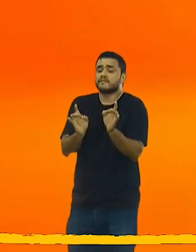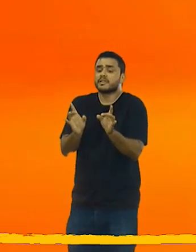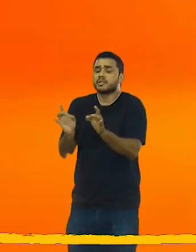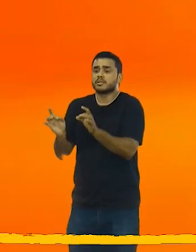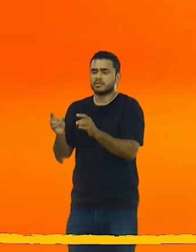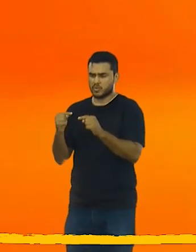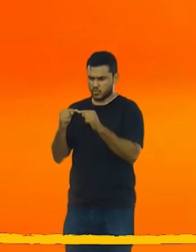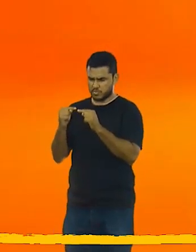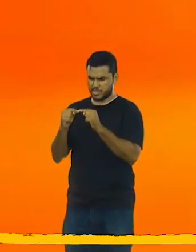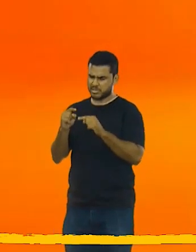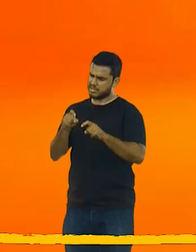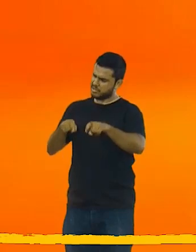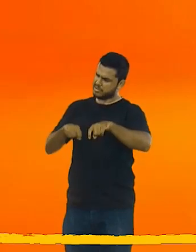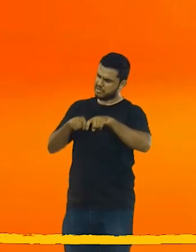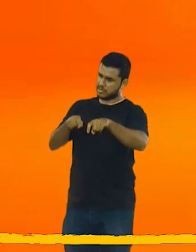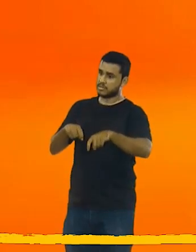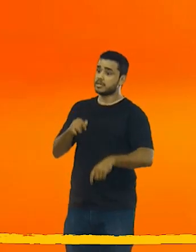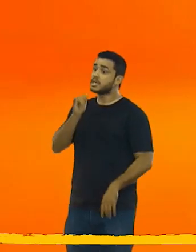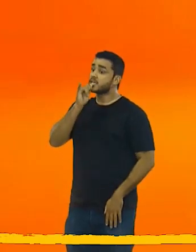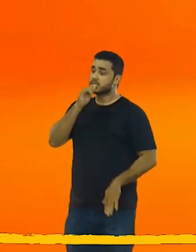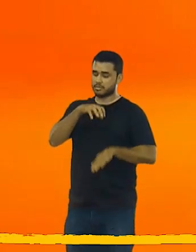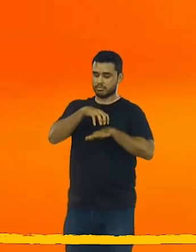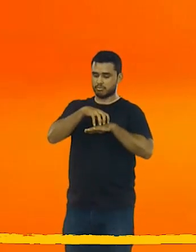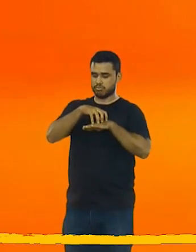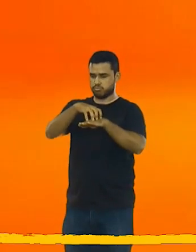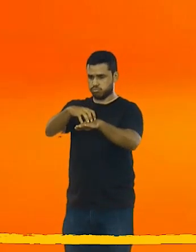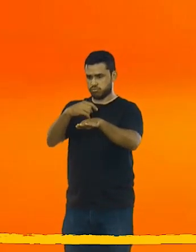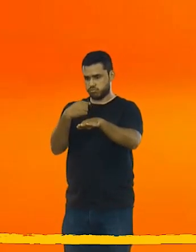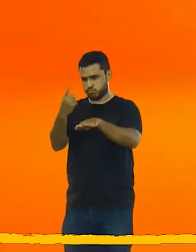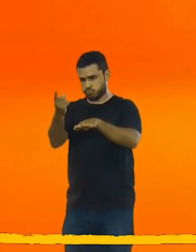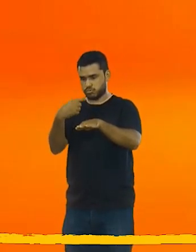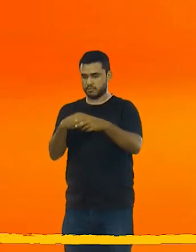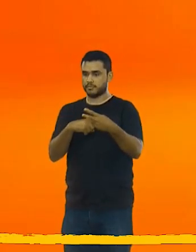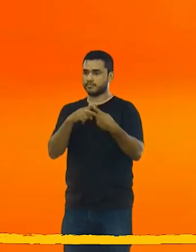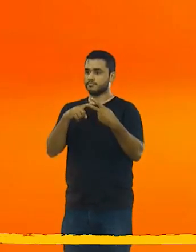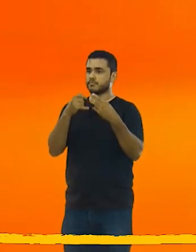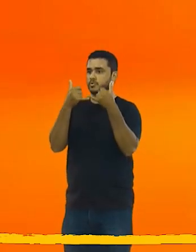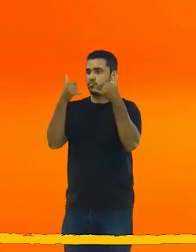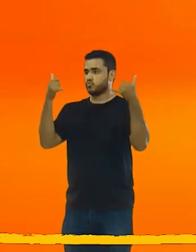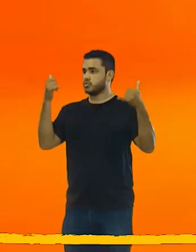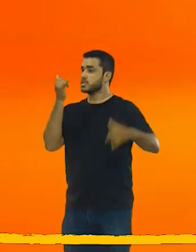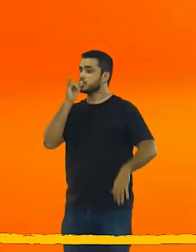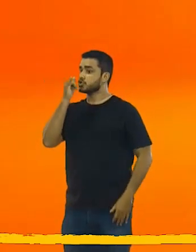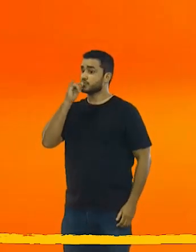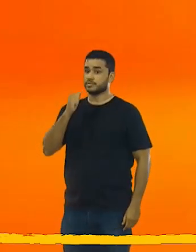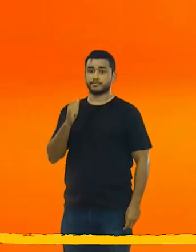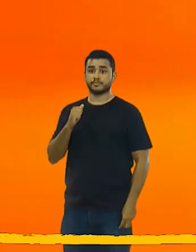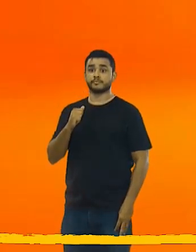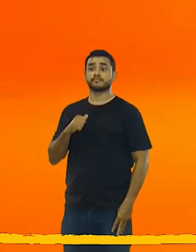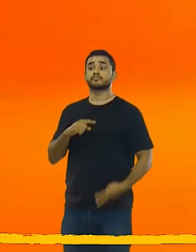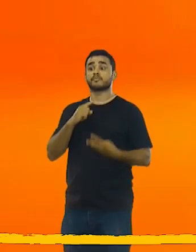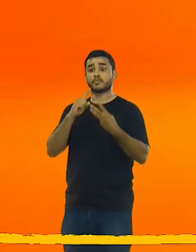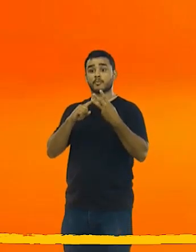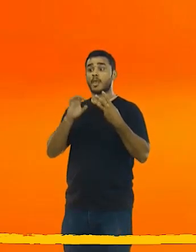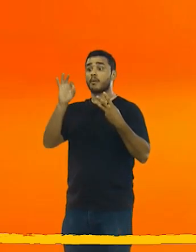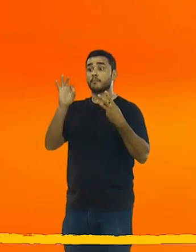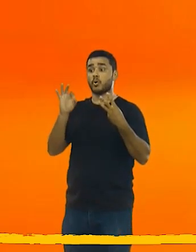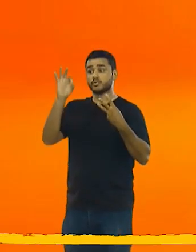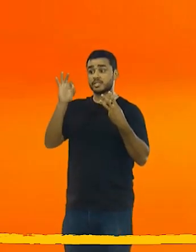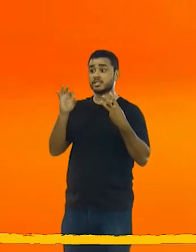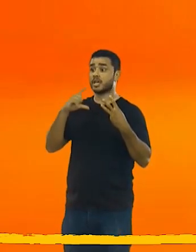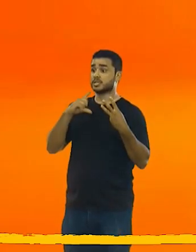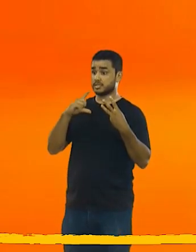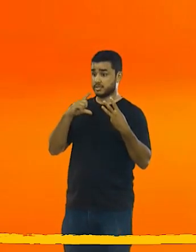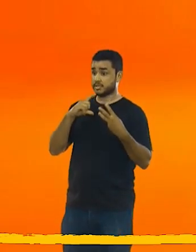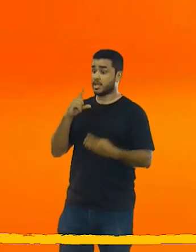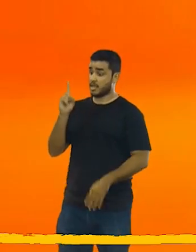a agricultura, professor? Setor de transporte, setor de energia, as commodities das bolsas de valores.